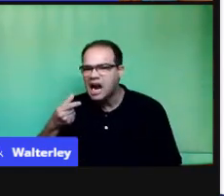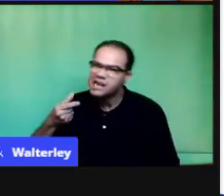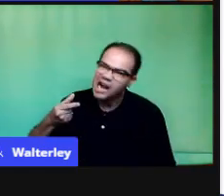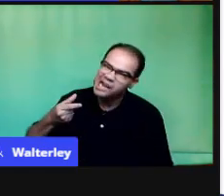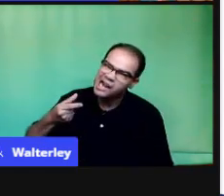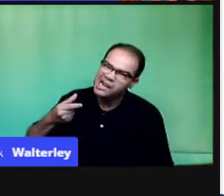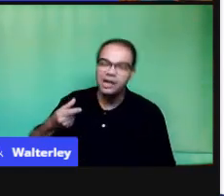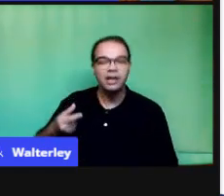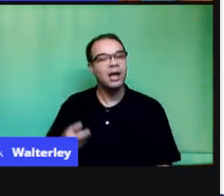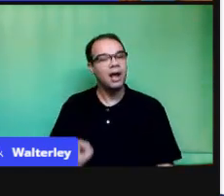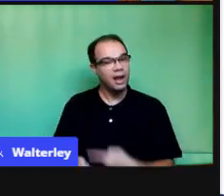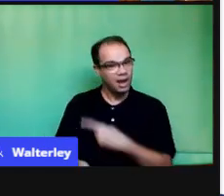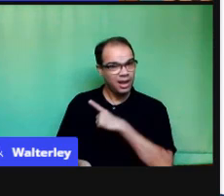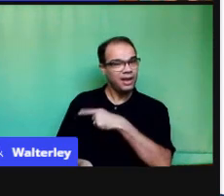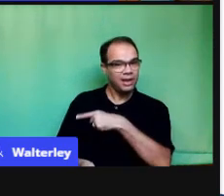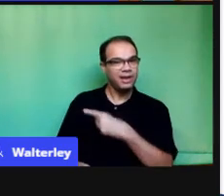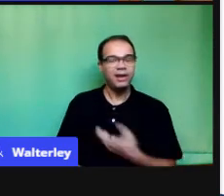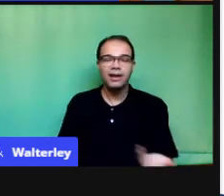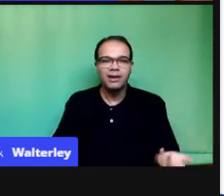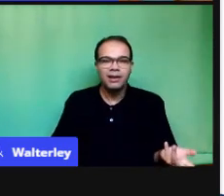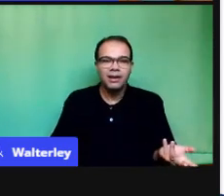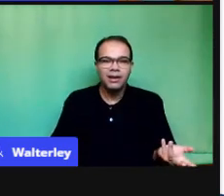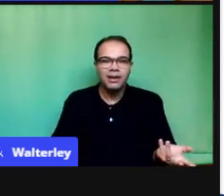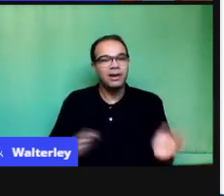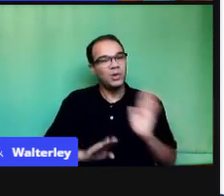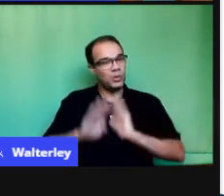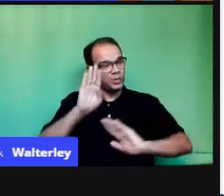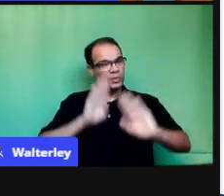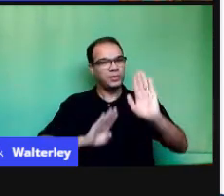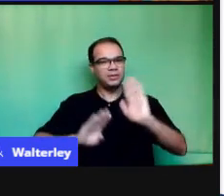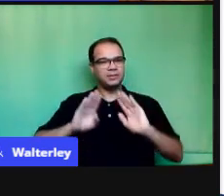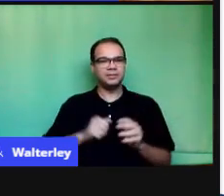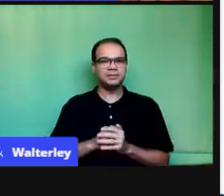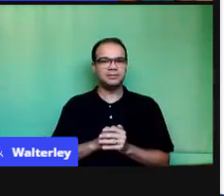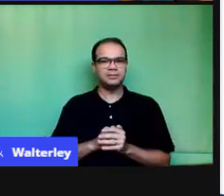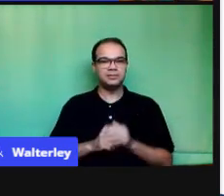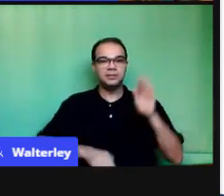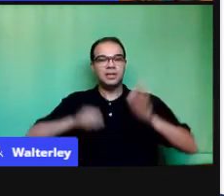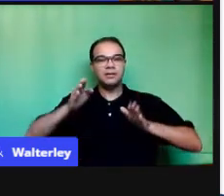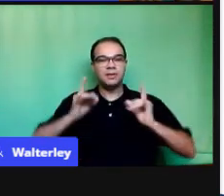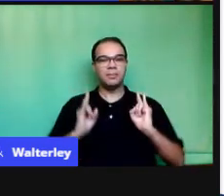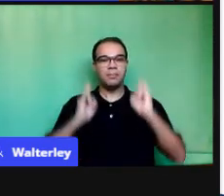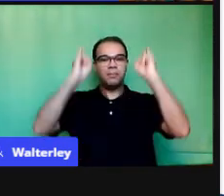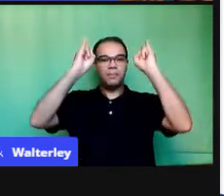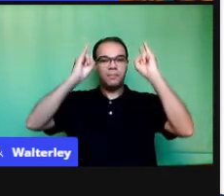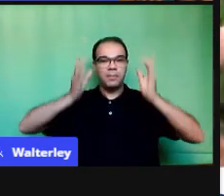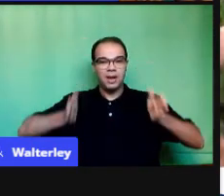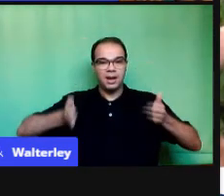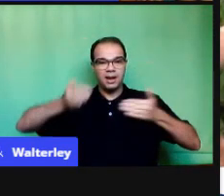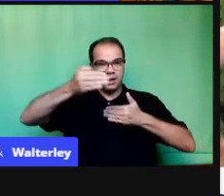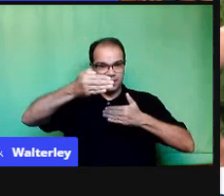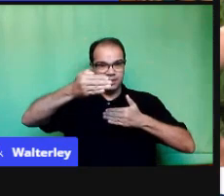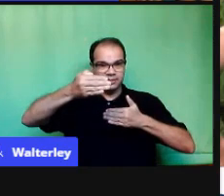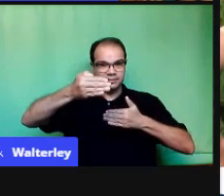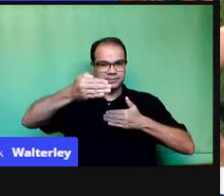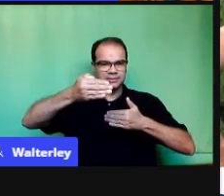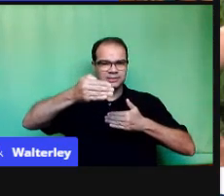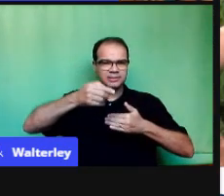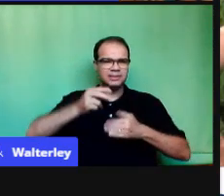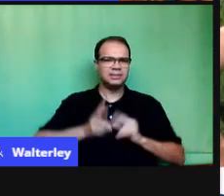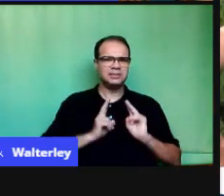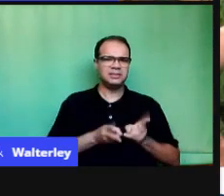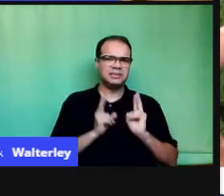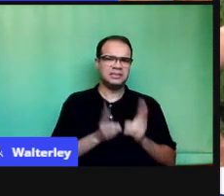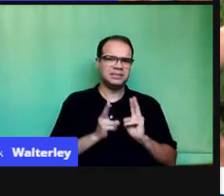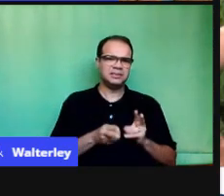Eu preciso de espaço, eu não consigo ficar preso no apartamento o dia inteiro. Próximo, por favor. E essas relações,